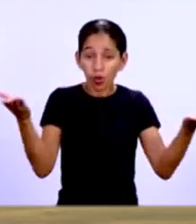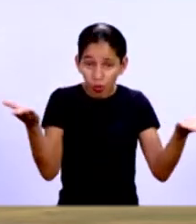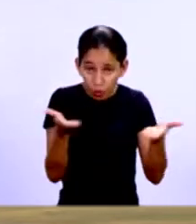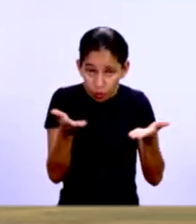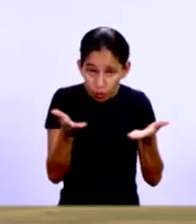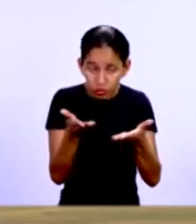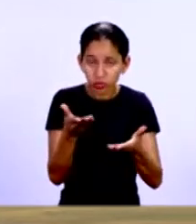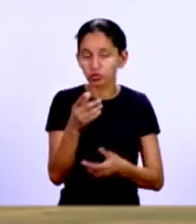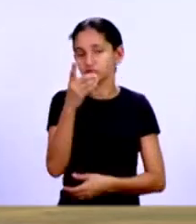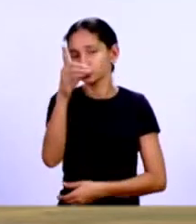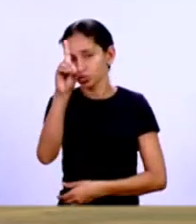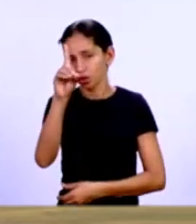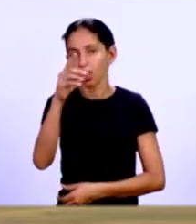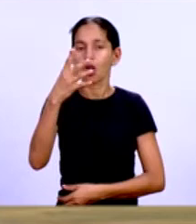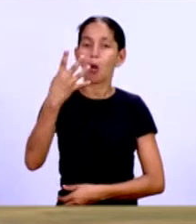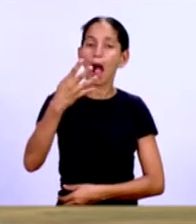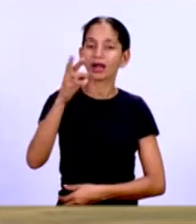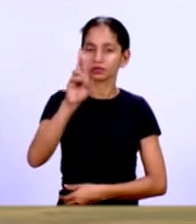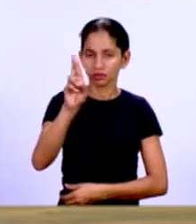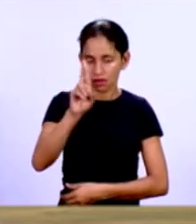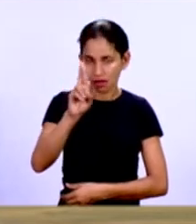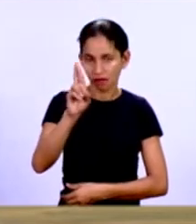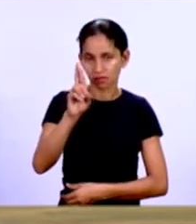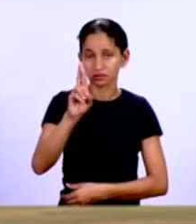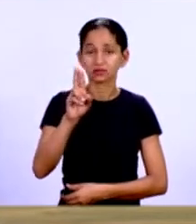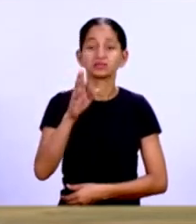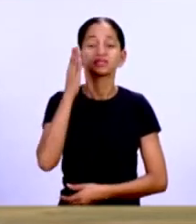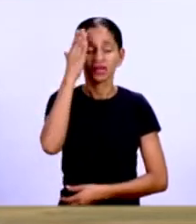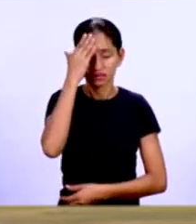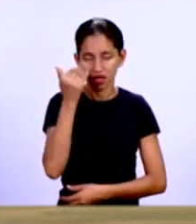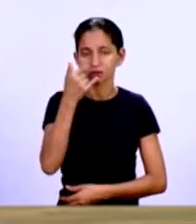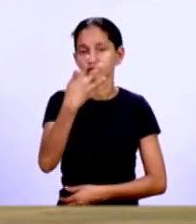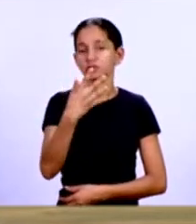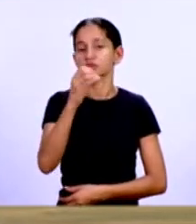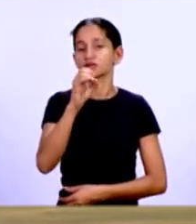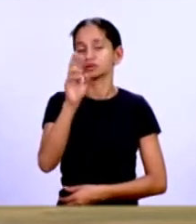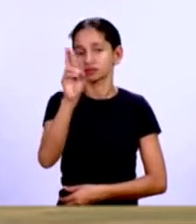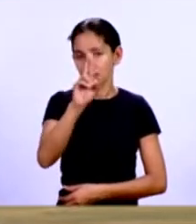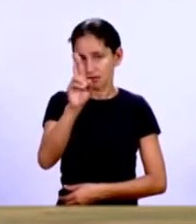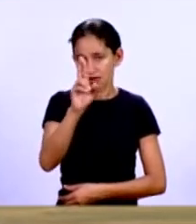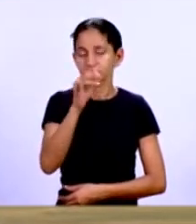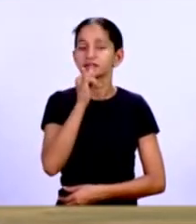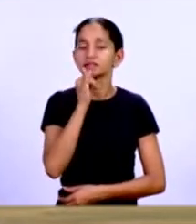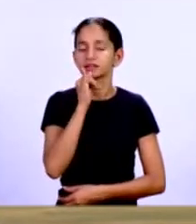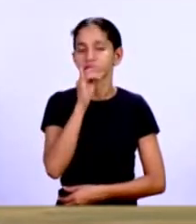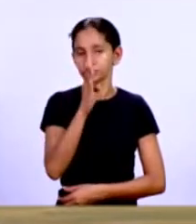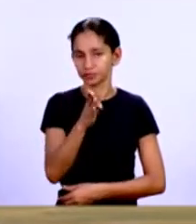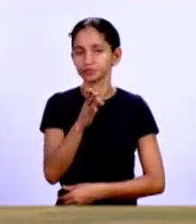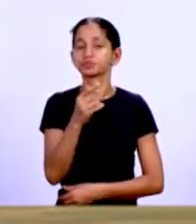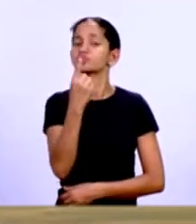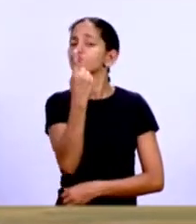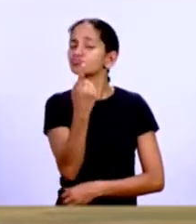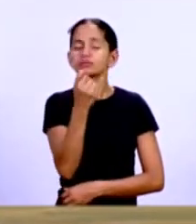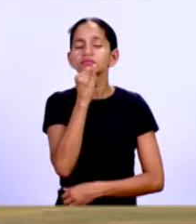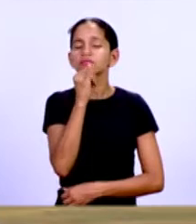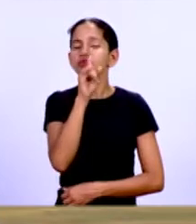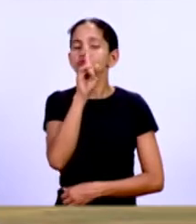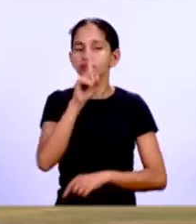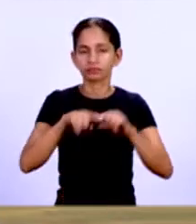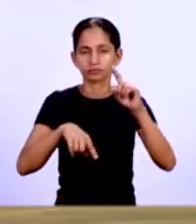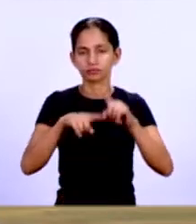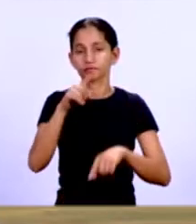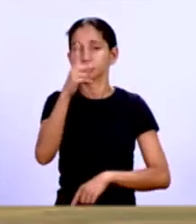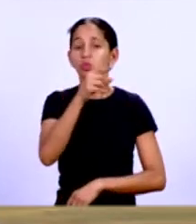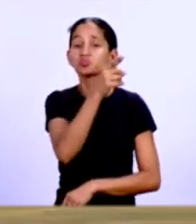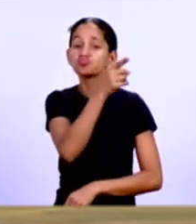num dólar de R$4. Então você já sabe que vai pagar R$400. Esse produto, por ser importado, vamos supor que ele demore